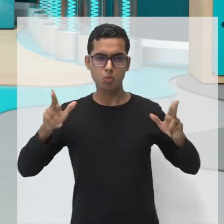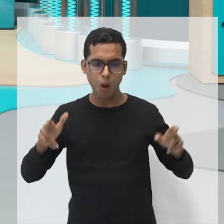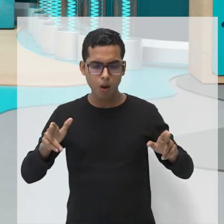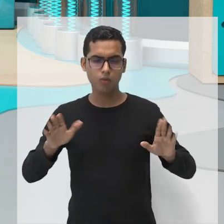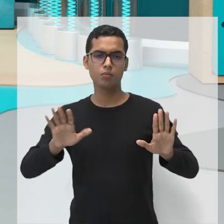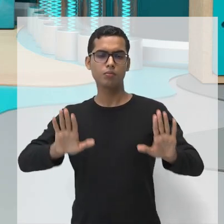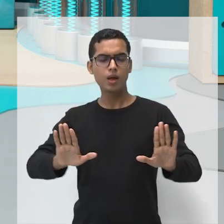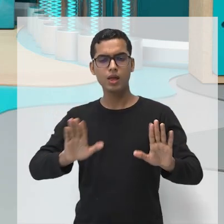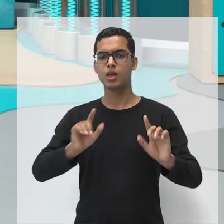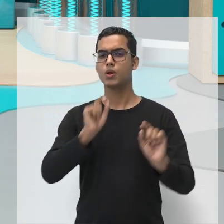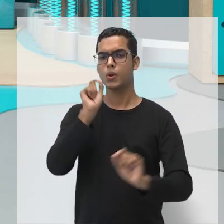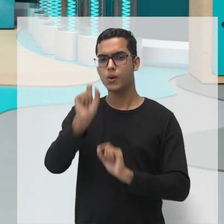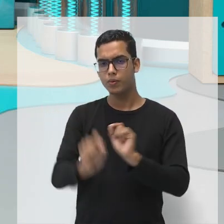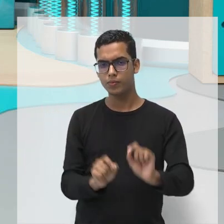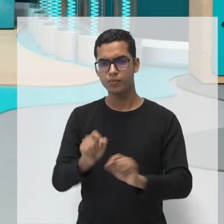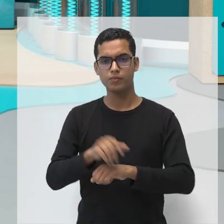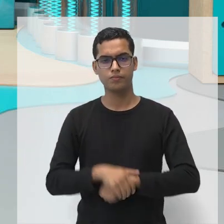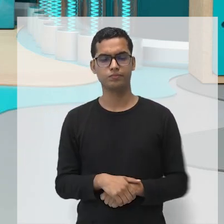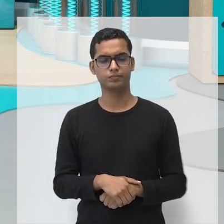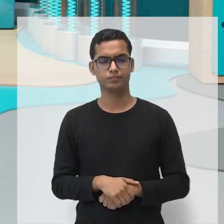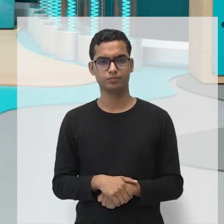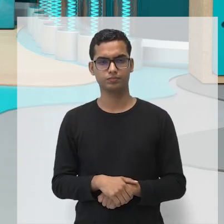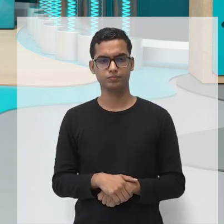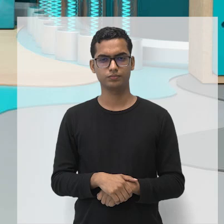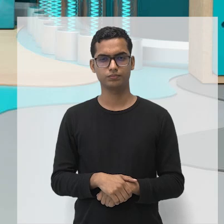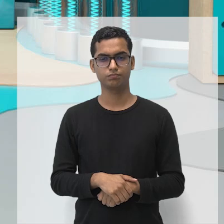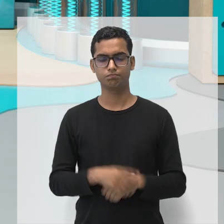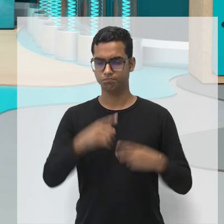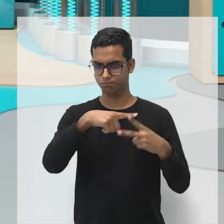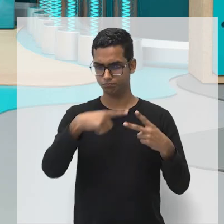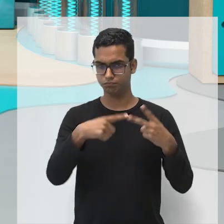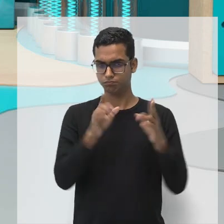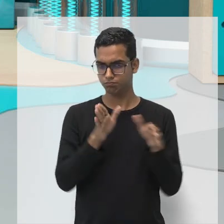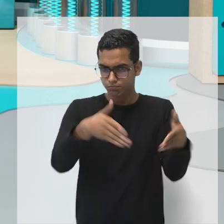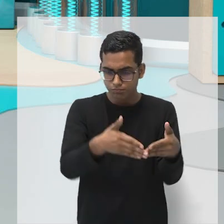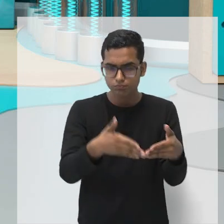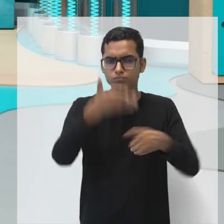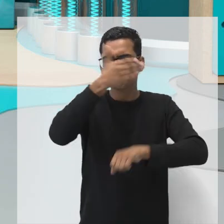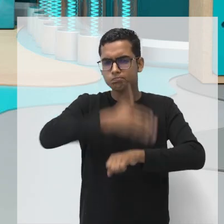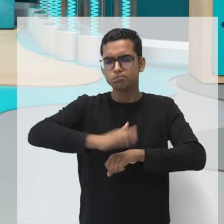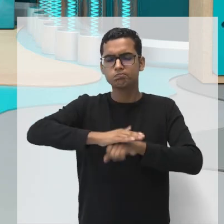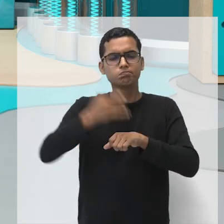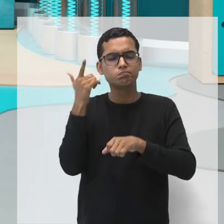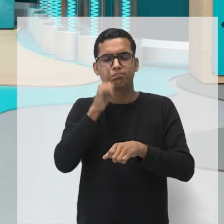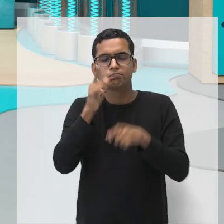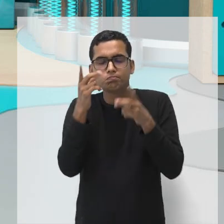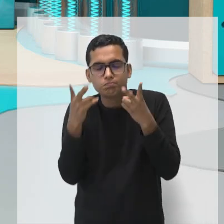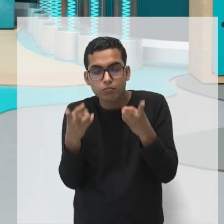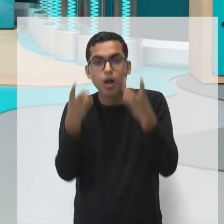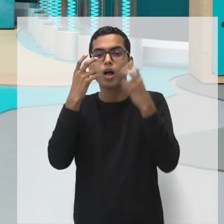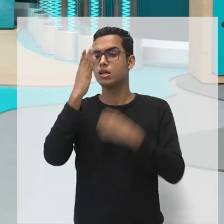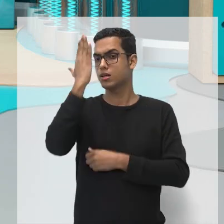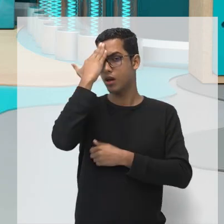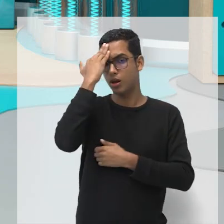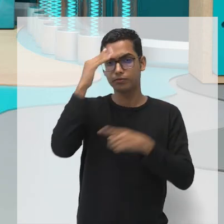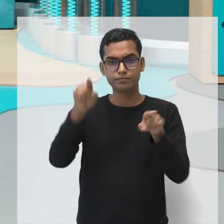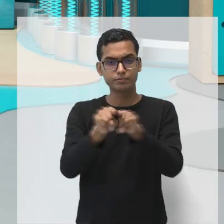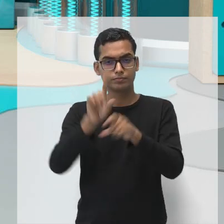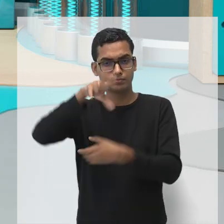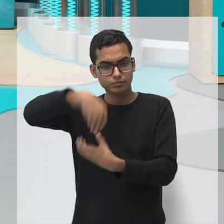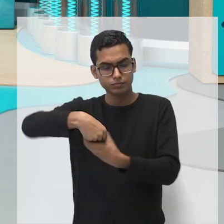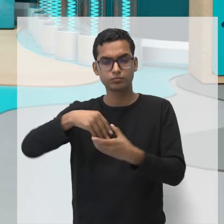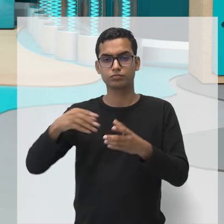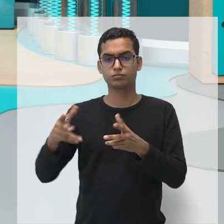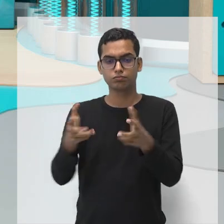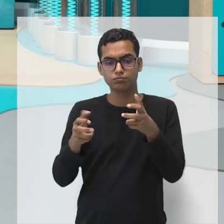né? Nós vamos falar de duas práticas que a gente consegue perceber de certo ponto ali dentro dos